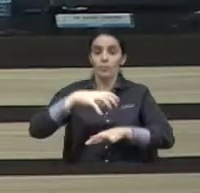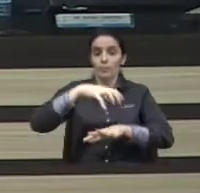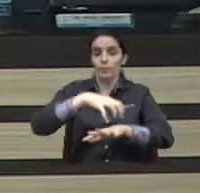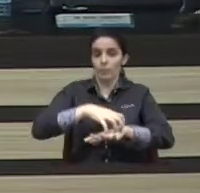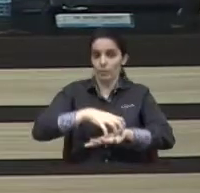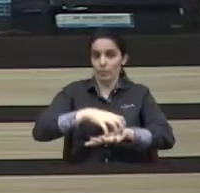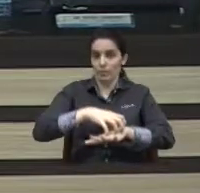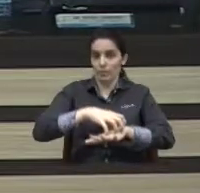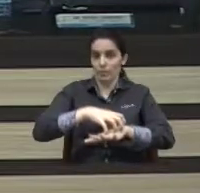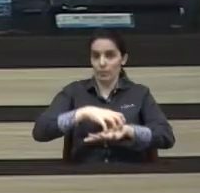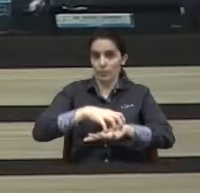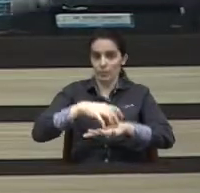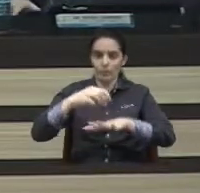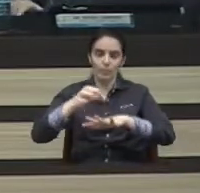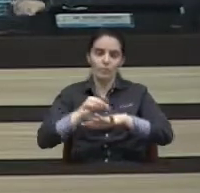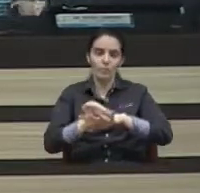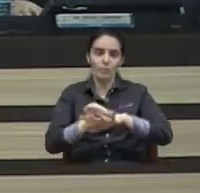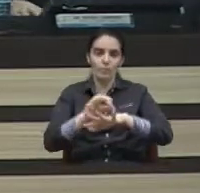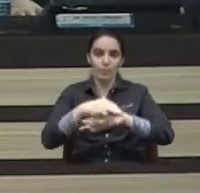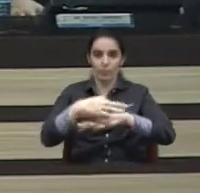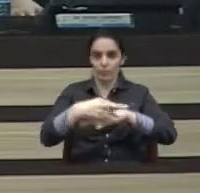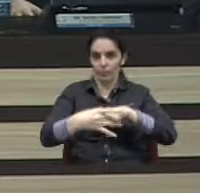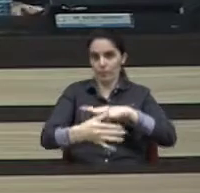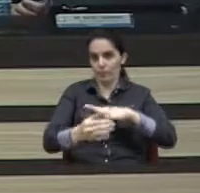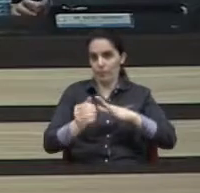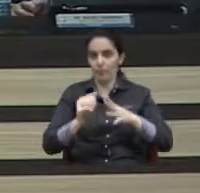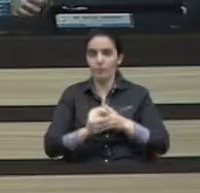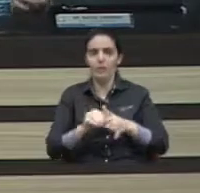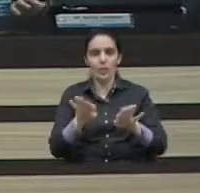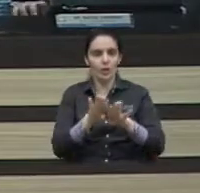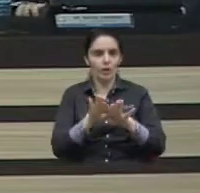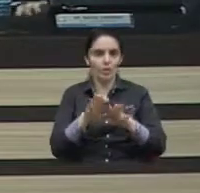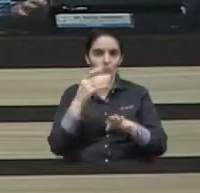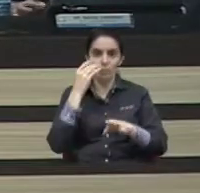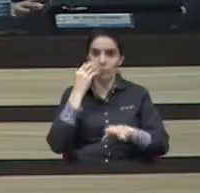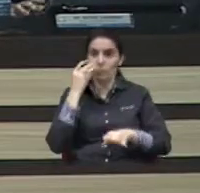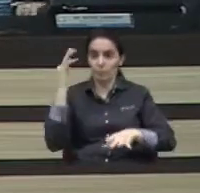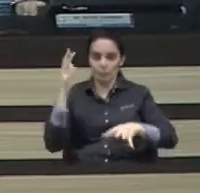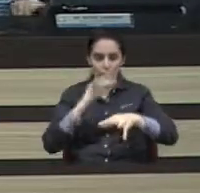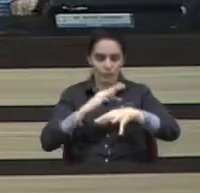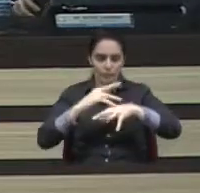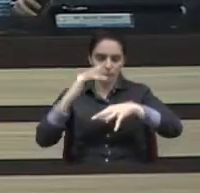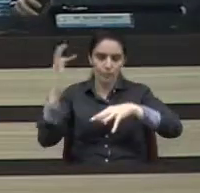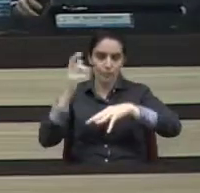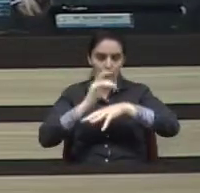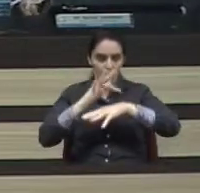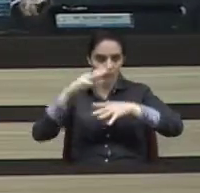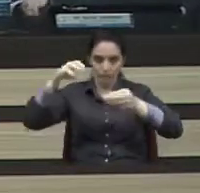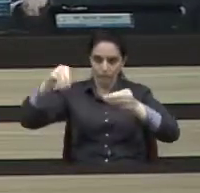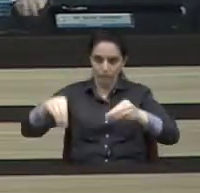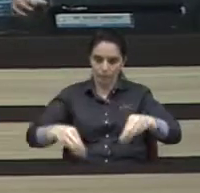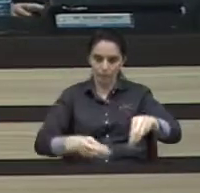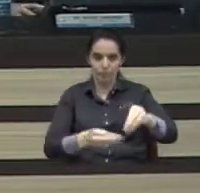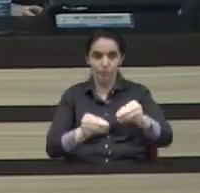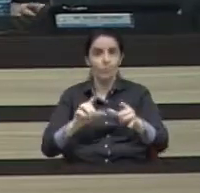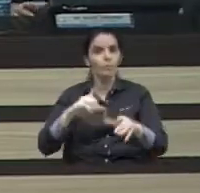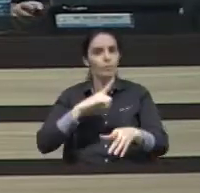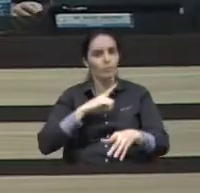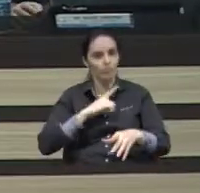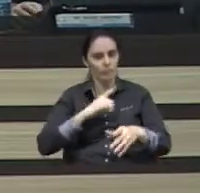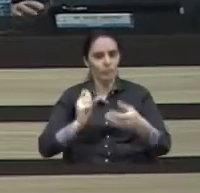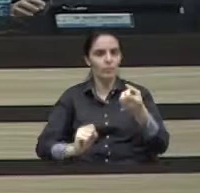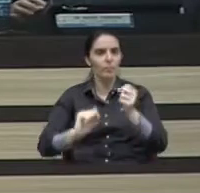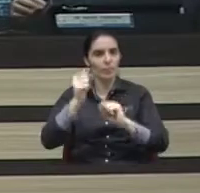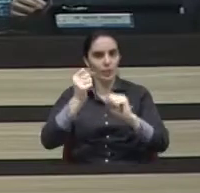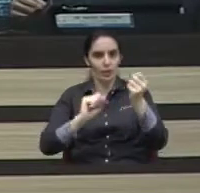temos várias fábricas, inclusive fábricas, às vezes, muitas vezes, não regulamentadas e tudo mais. Tem